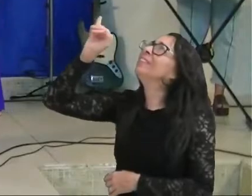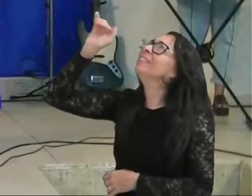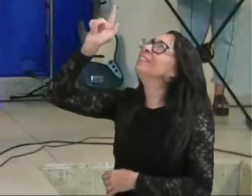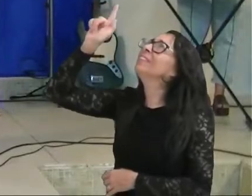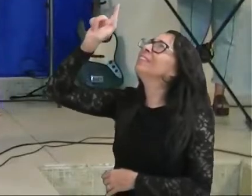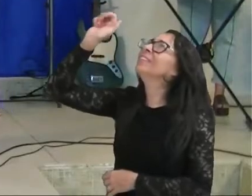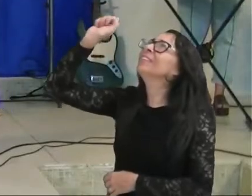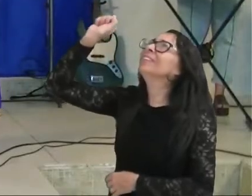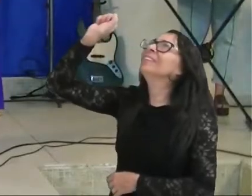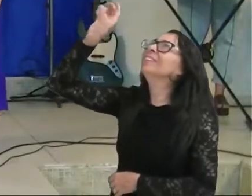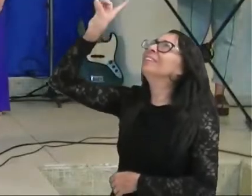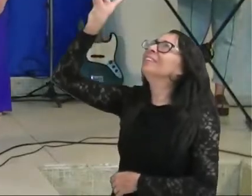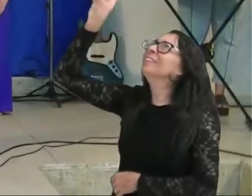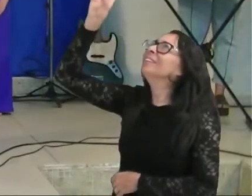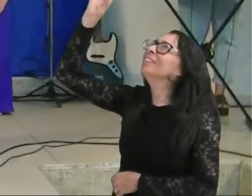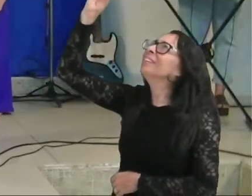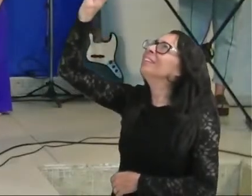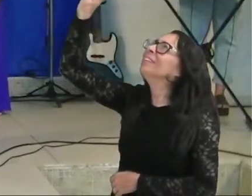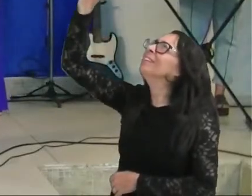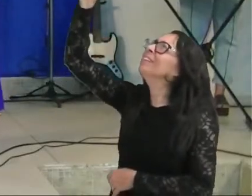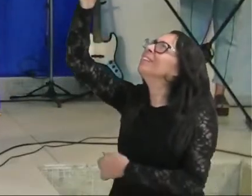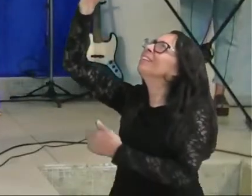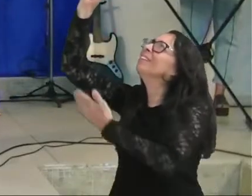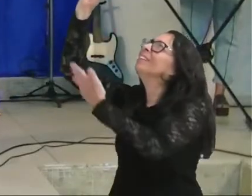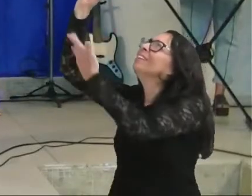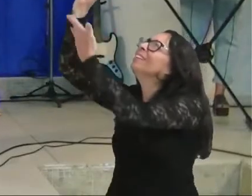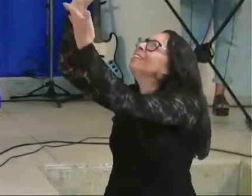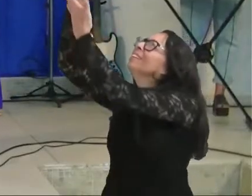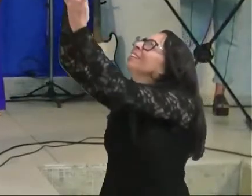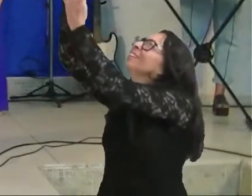agradeço, te